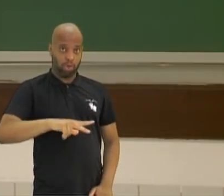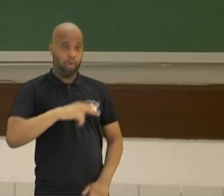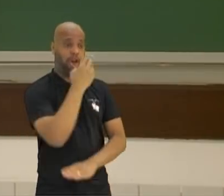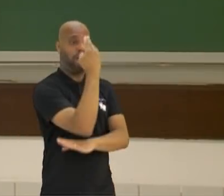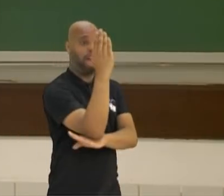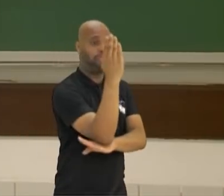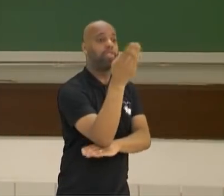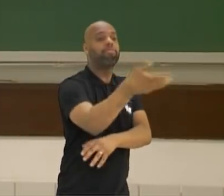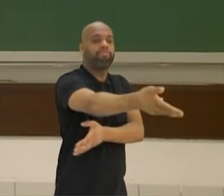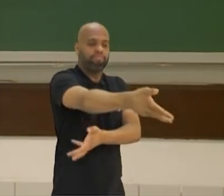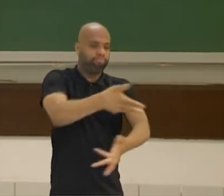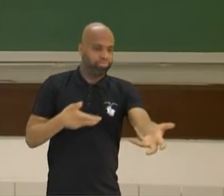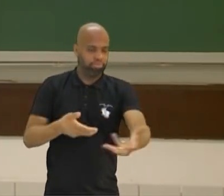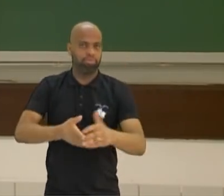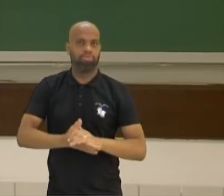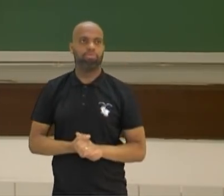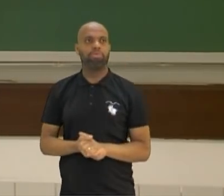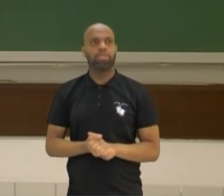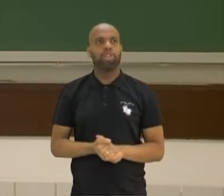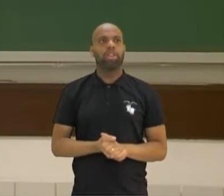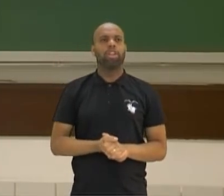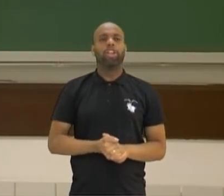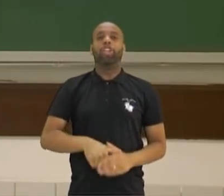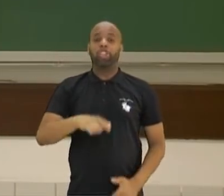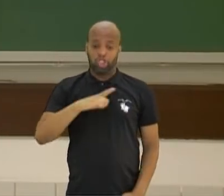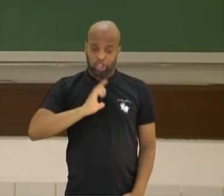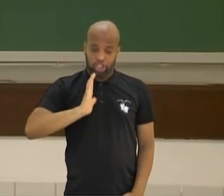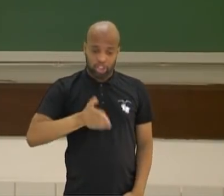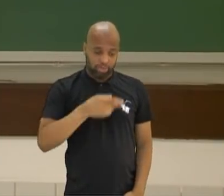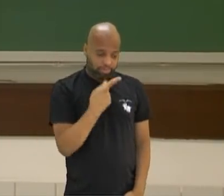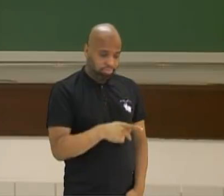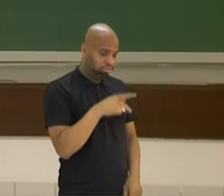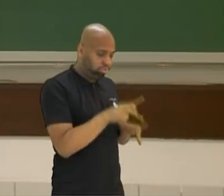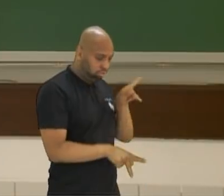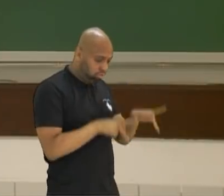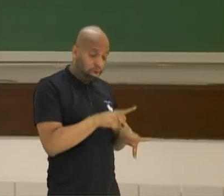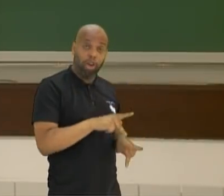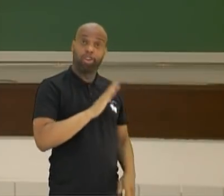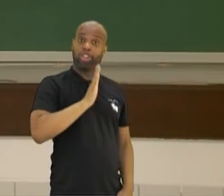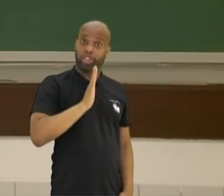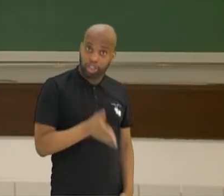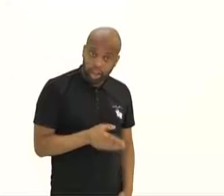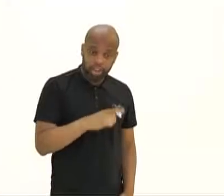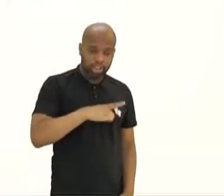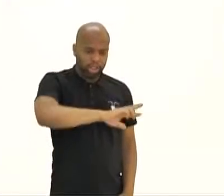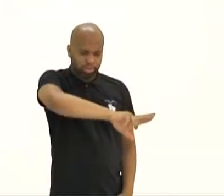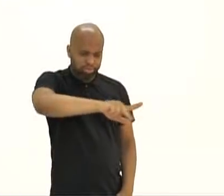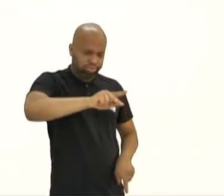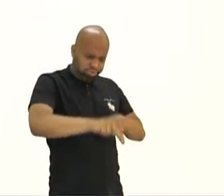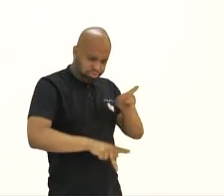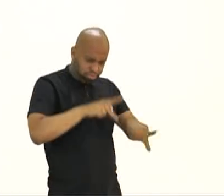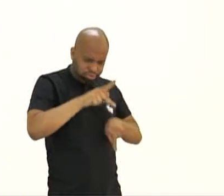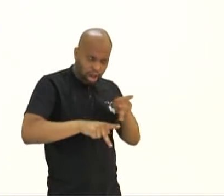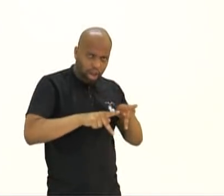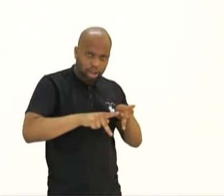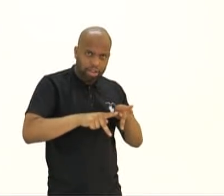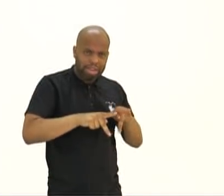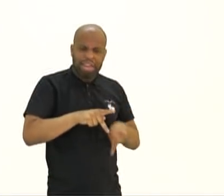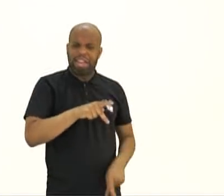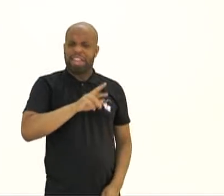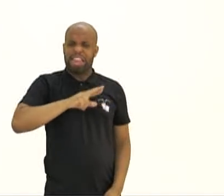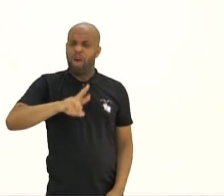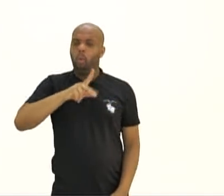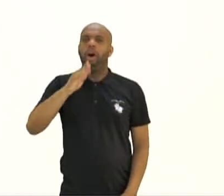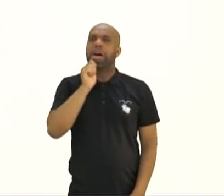Bom, acontece que aqui, como eu já falei para vocês, já havia toda uma população estabelecida. Haviam vários povos, não havia uma ideia de